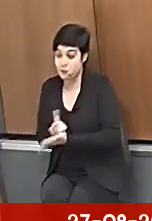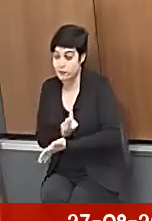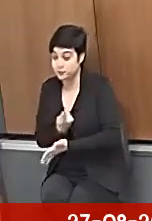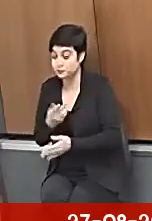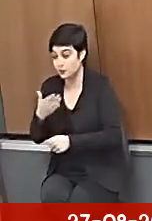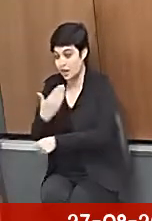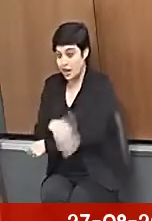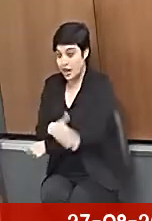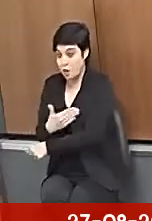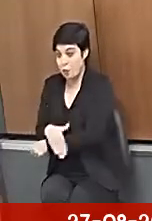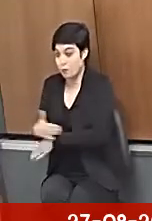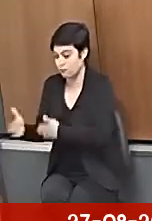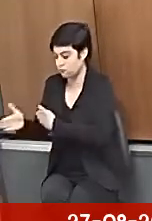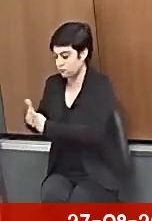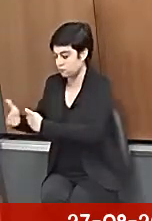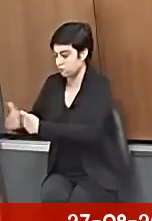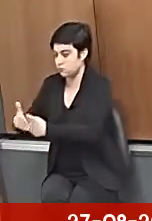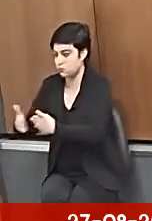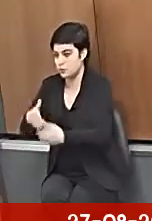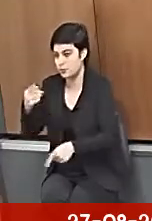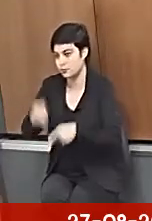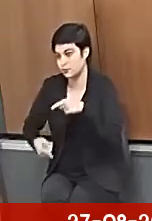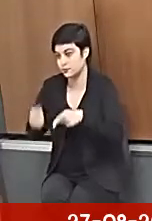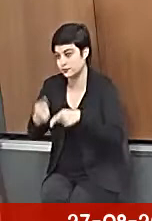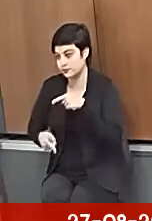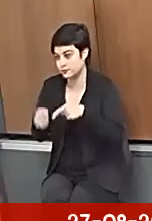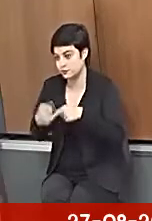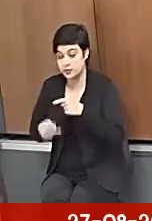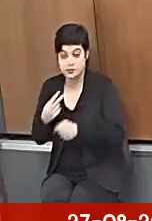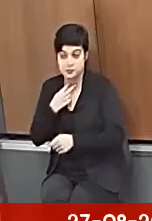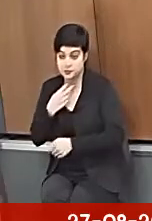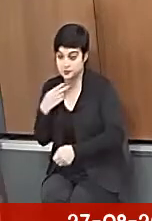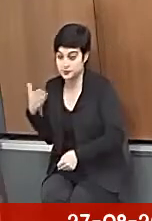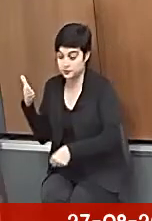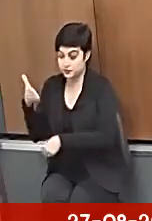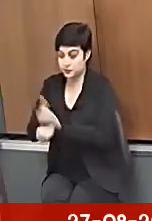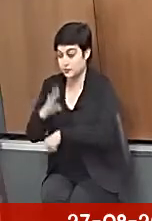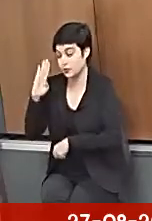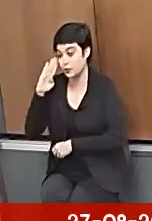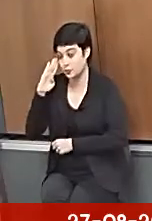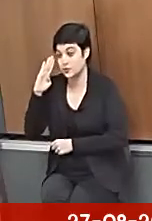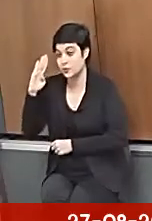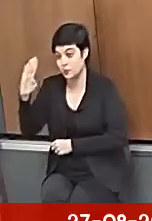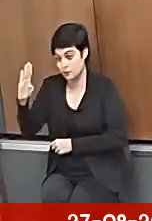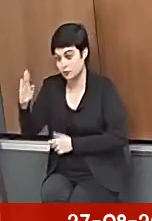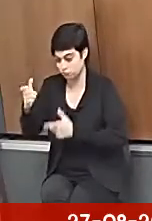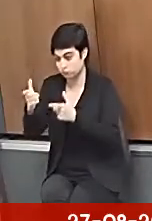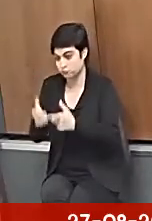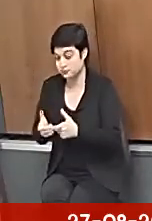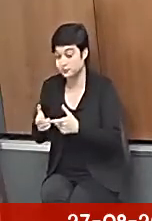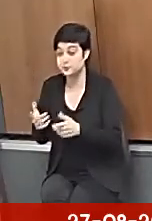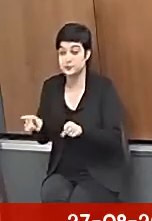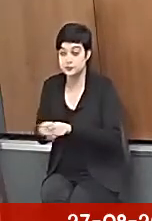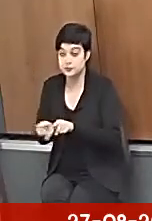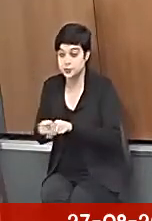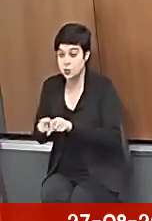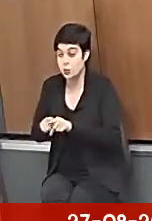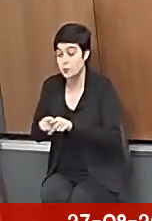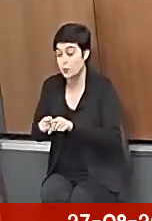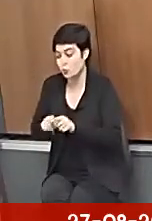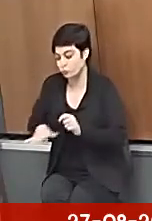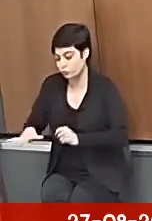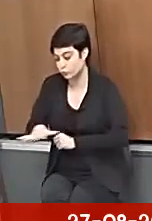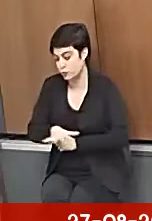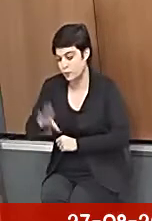de acesso você não tem acesso à portaria principal você não tem acesso ao hall principal por que o raul principal